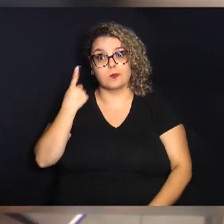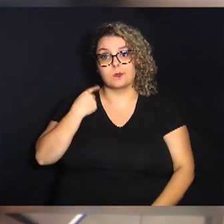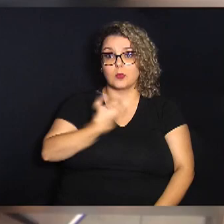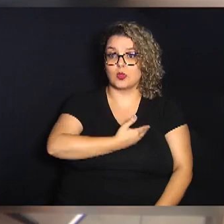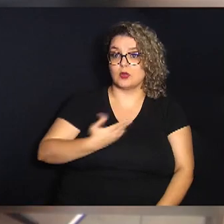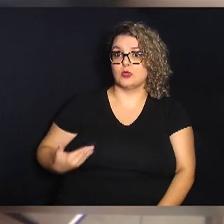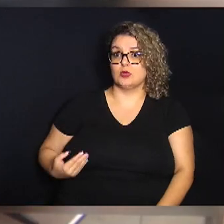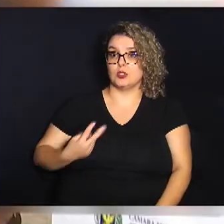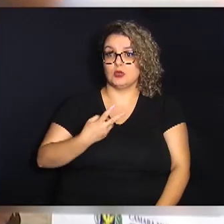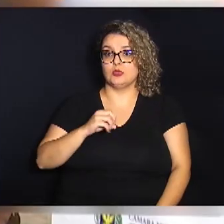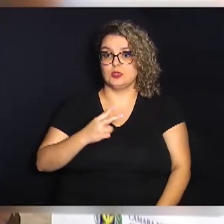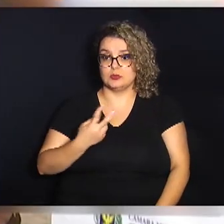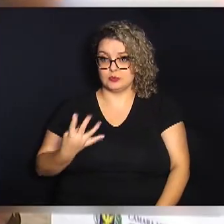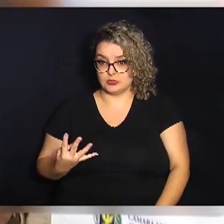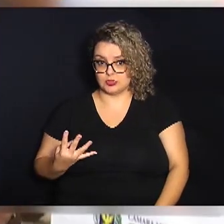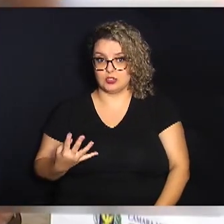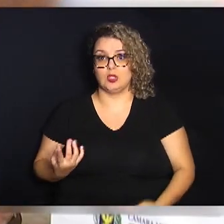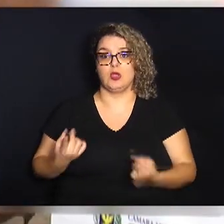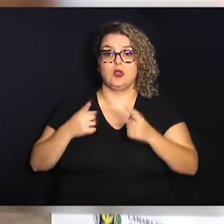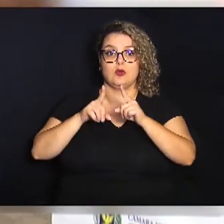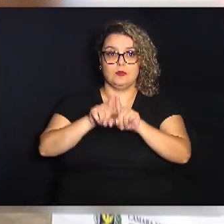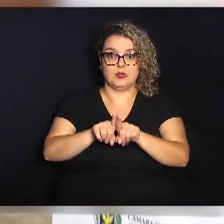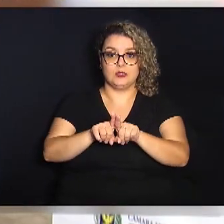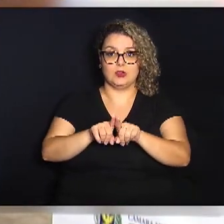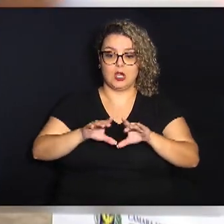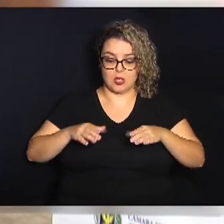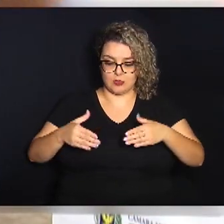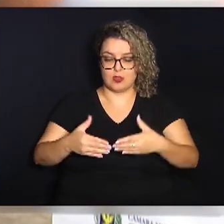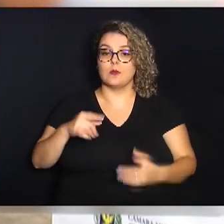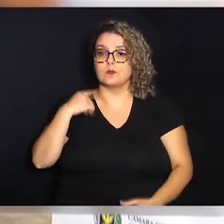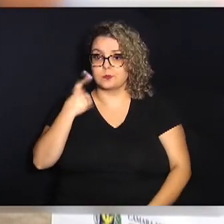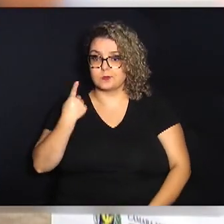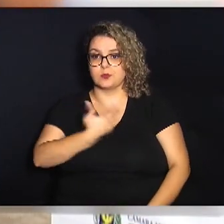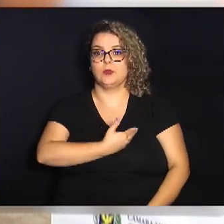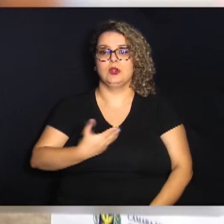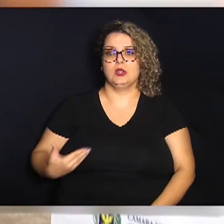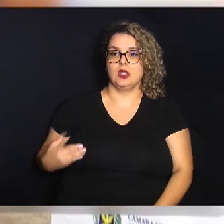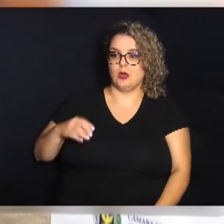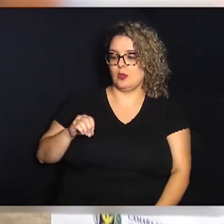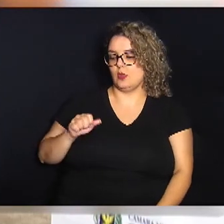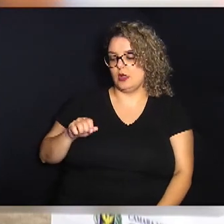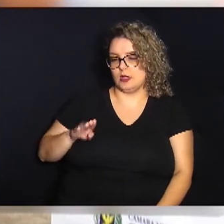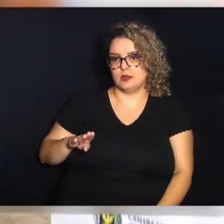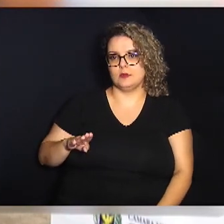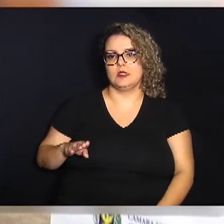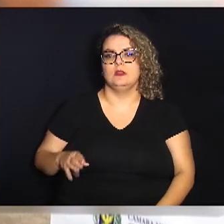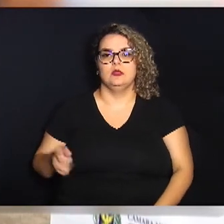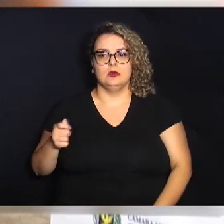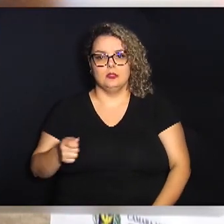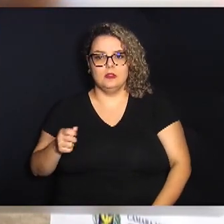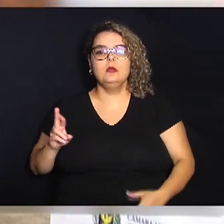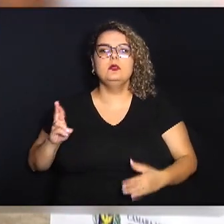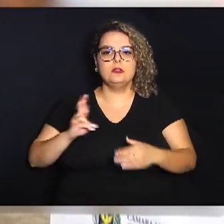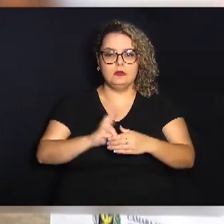em 2024, em parceria com a Comissão de Advocacia Pública da OAB e a Associação dos